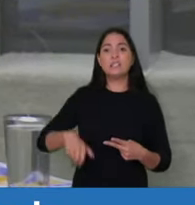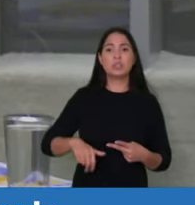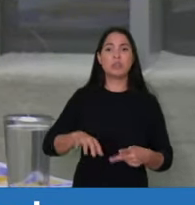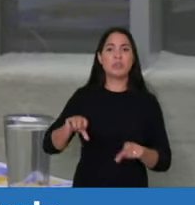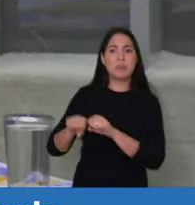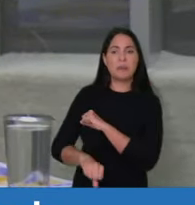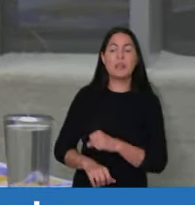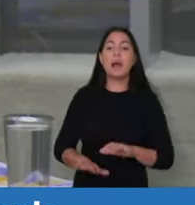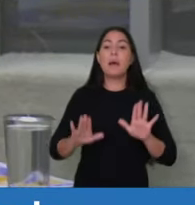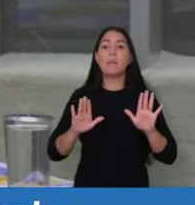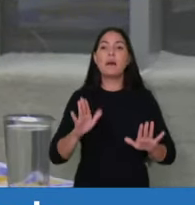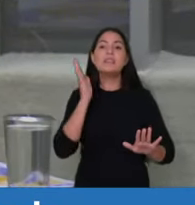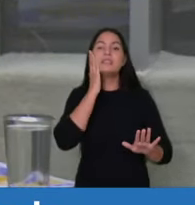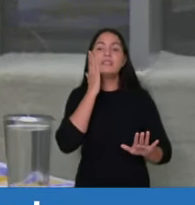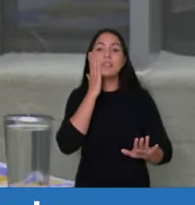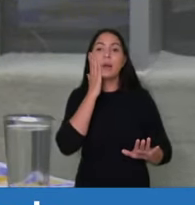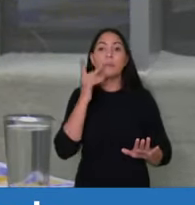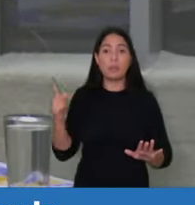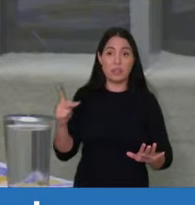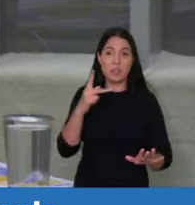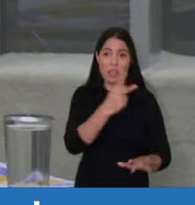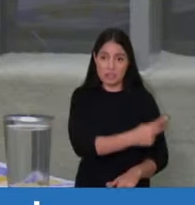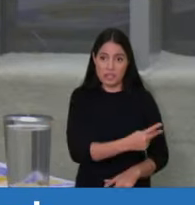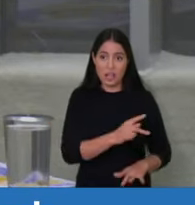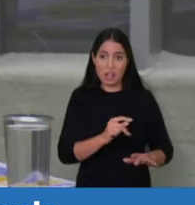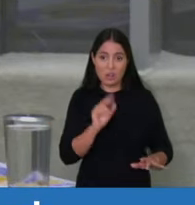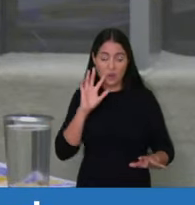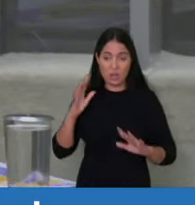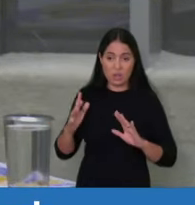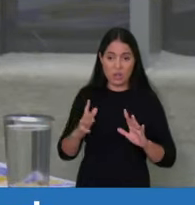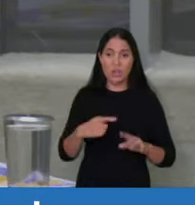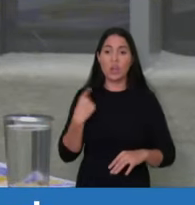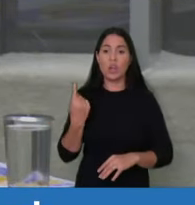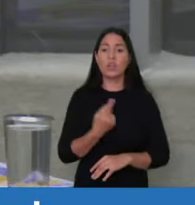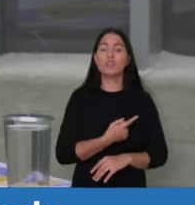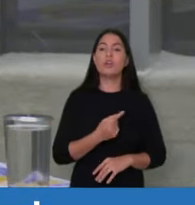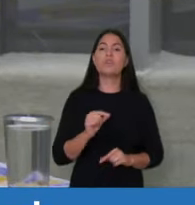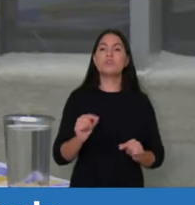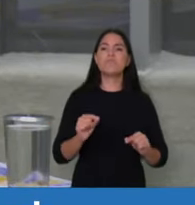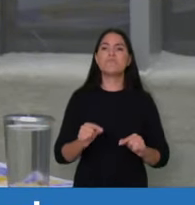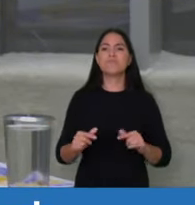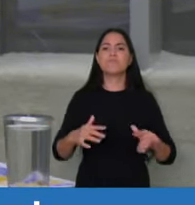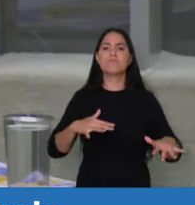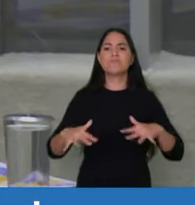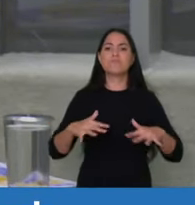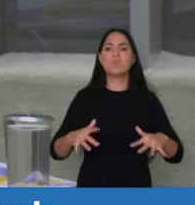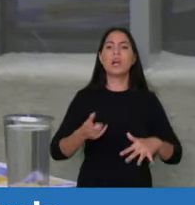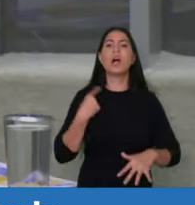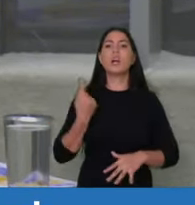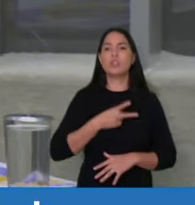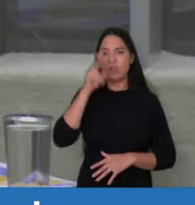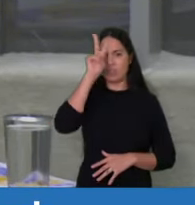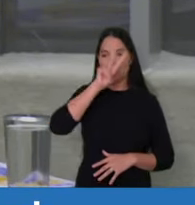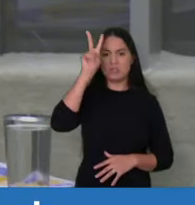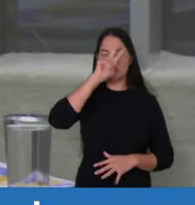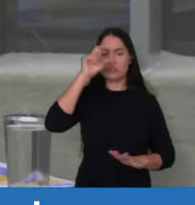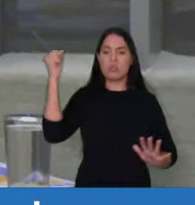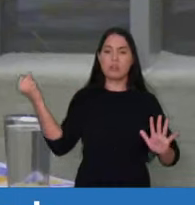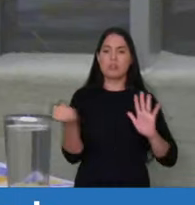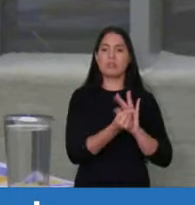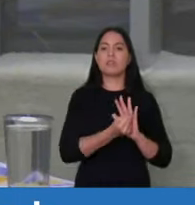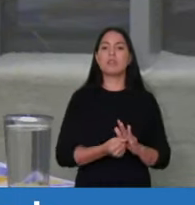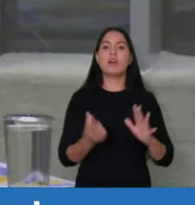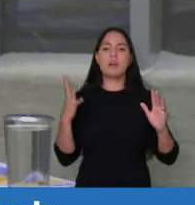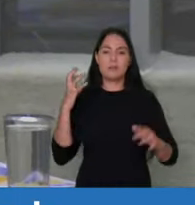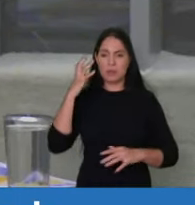fizeram tudo o que eles não querem fazer quando se trata de gente como nós. Eles nos colocaram na história. Viva Marielle